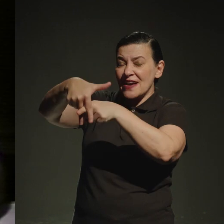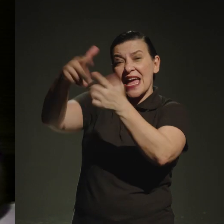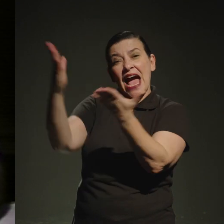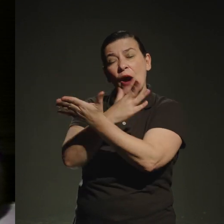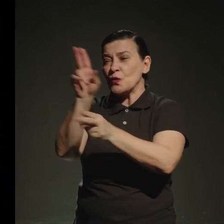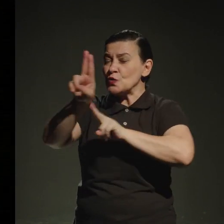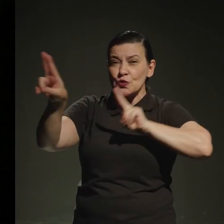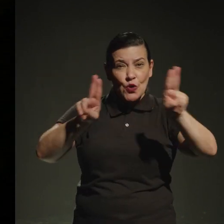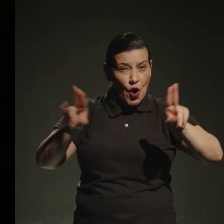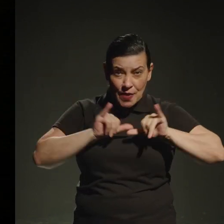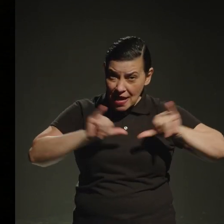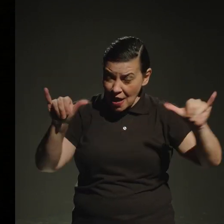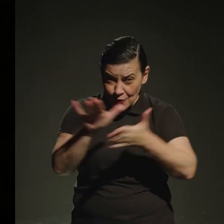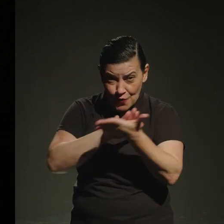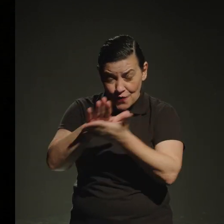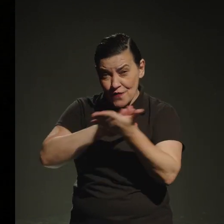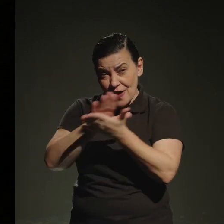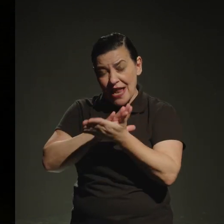como Veloz Rocim Rocinante.